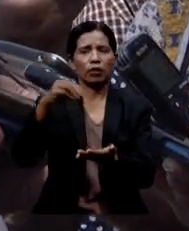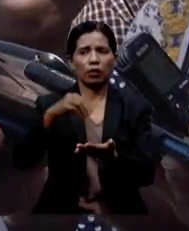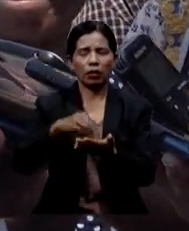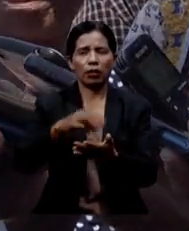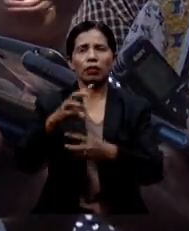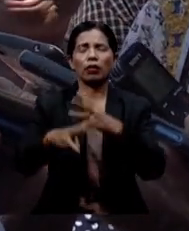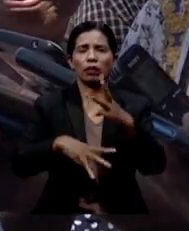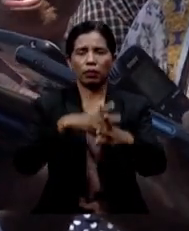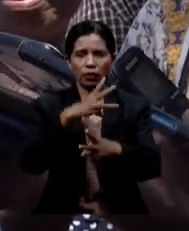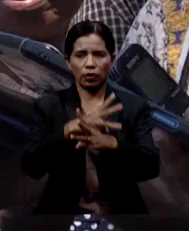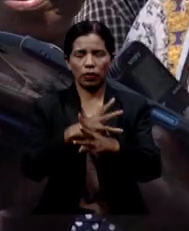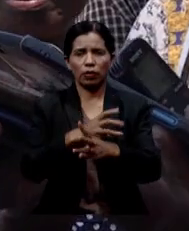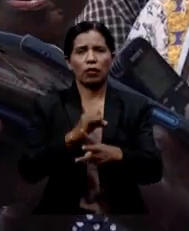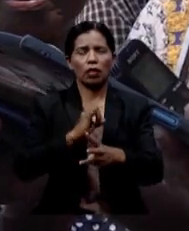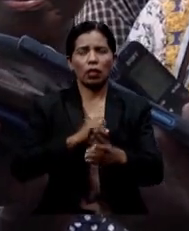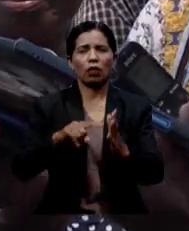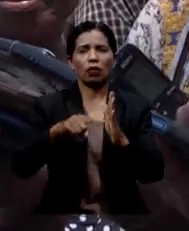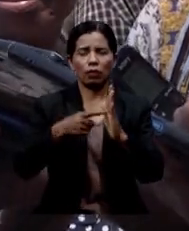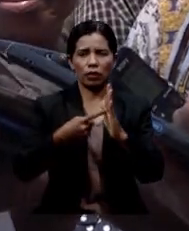mundo. Que eu vou em